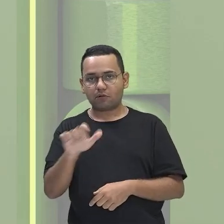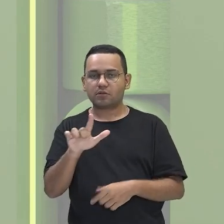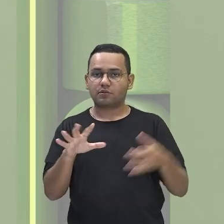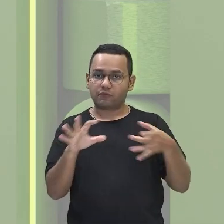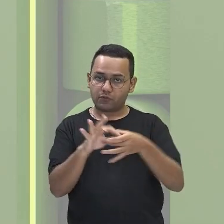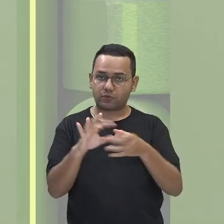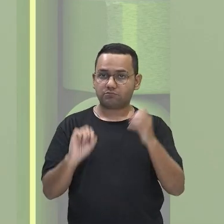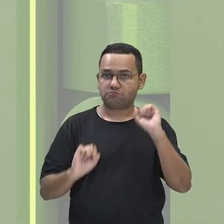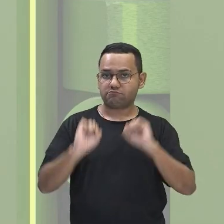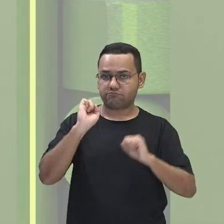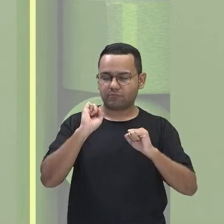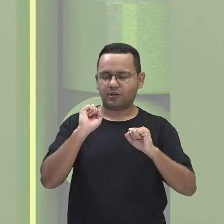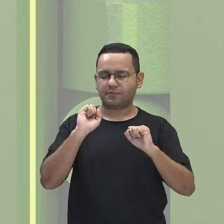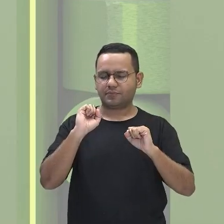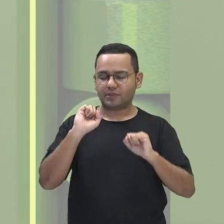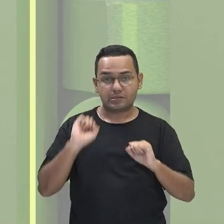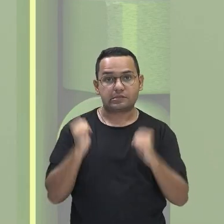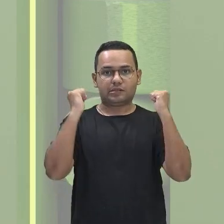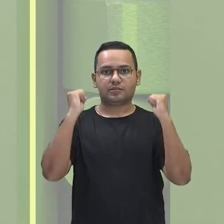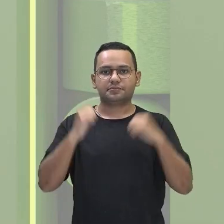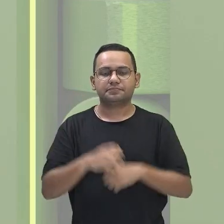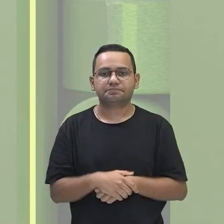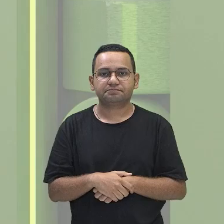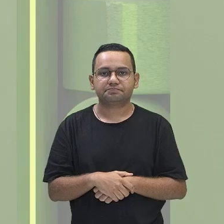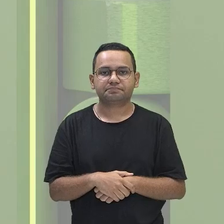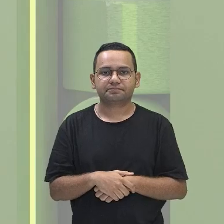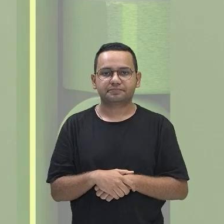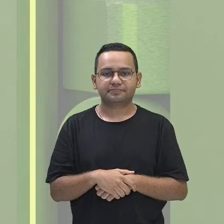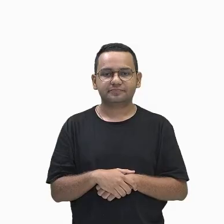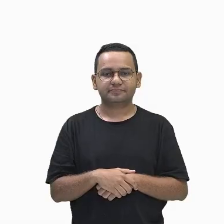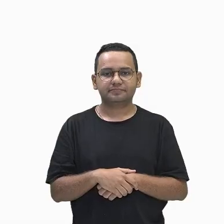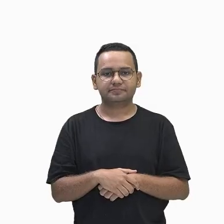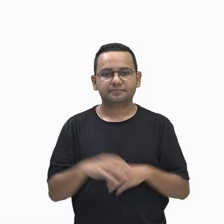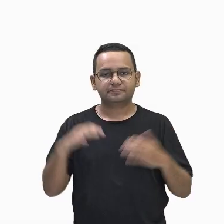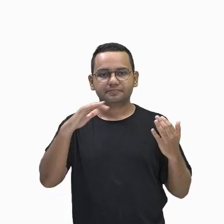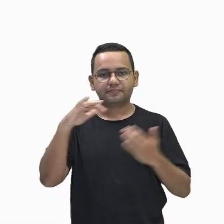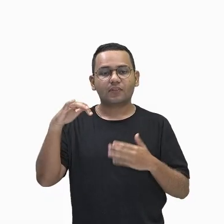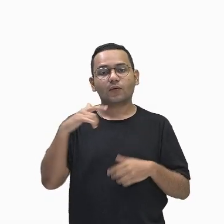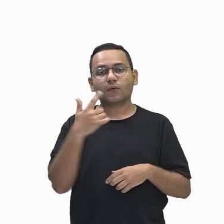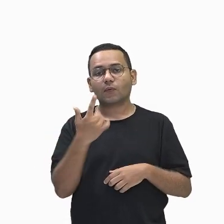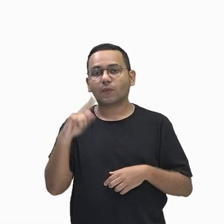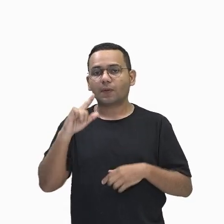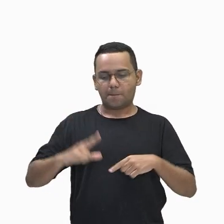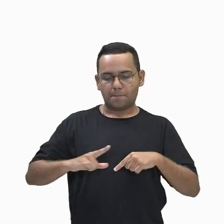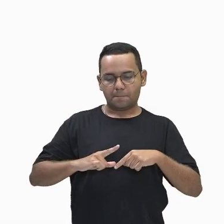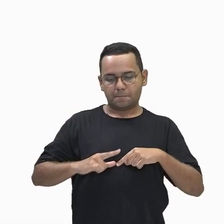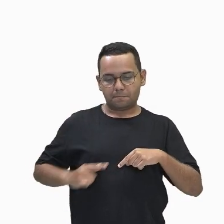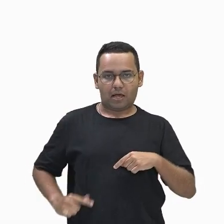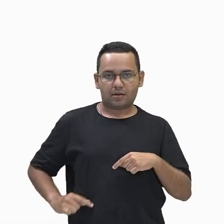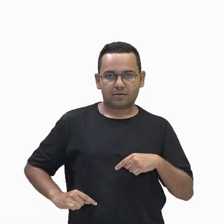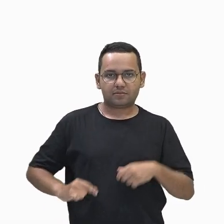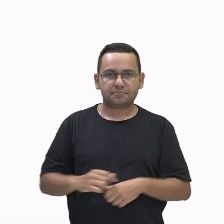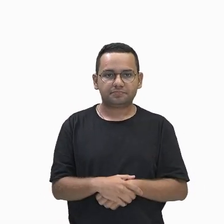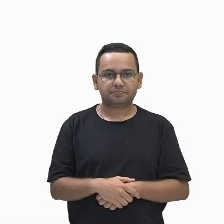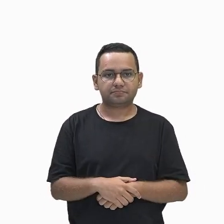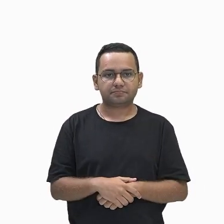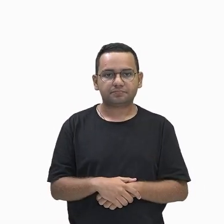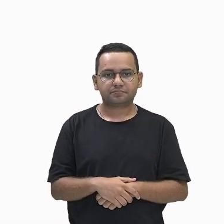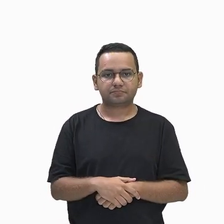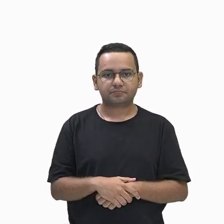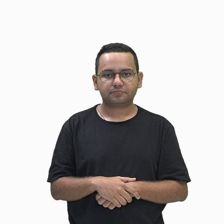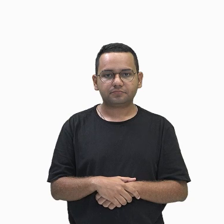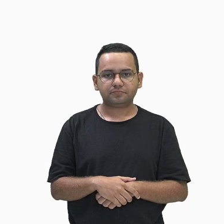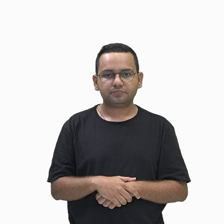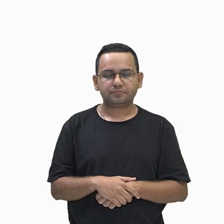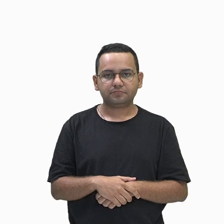exemplo. Outra glândula que eu falo para vocês é o pâncreas. Vamos lá, vamos descobrir o que o pâncreas faz.